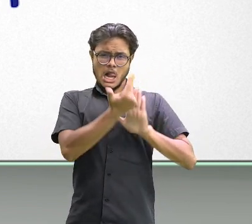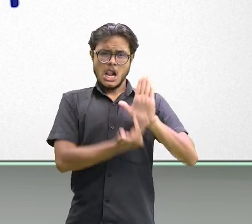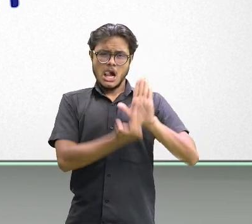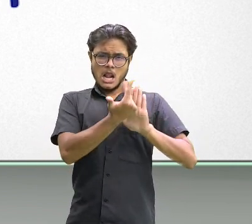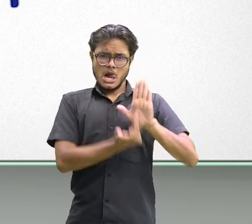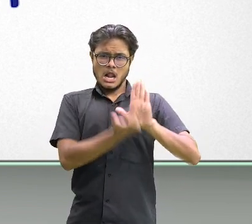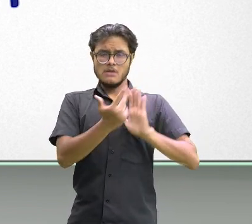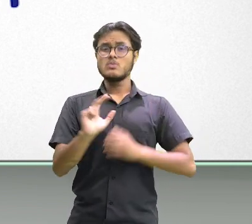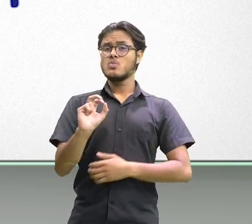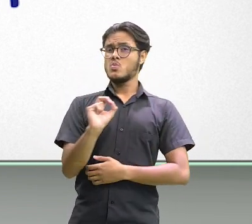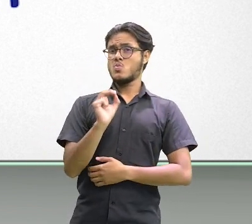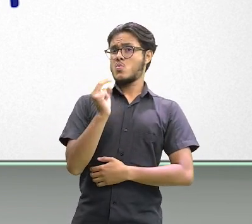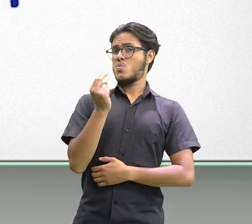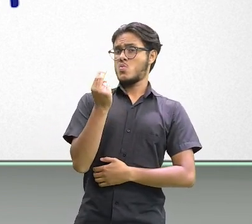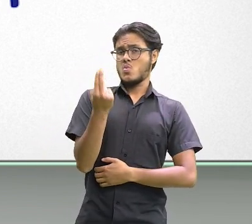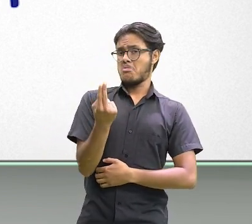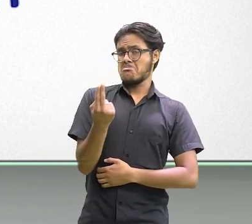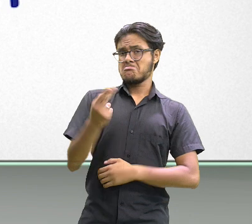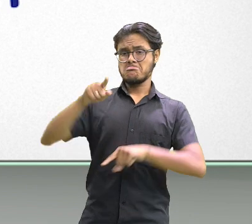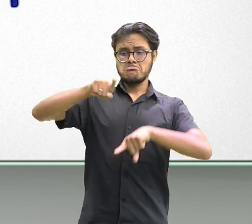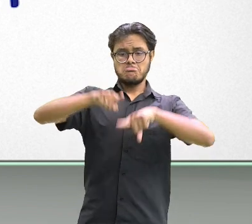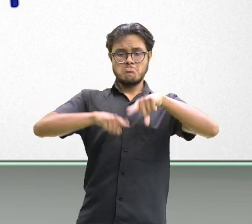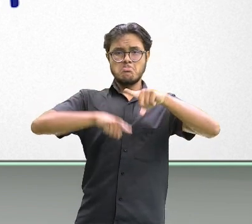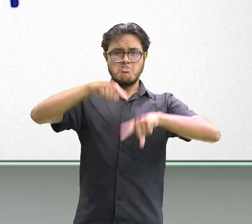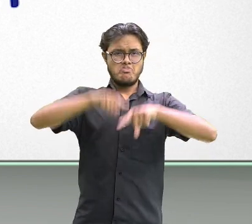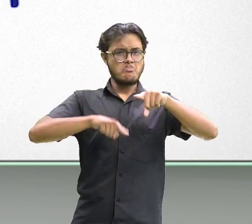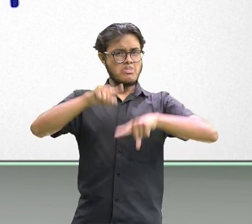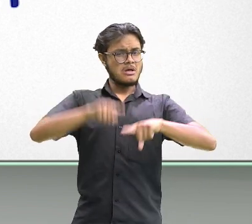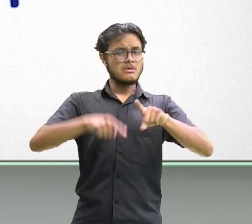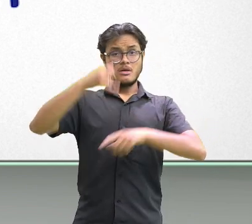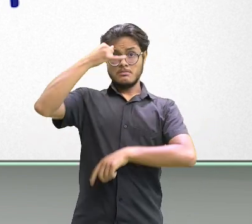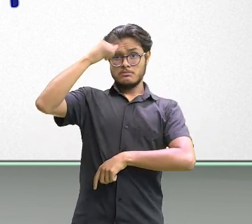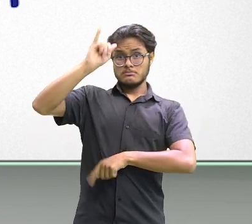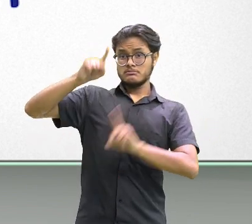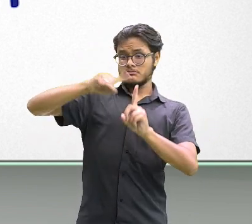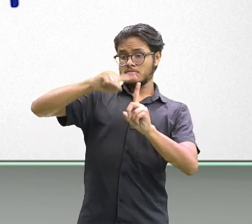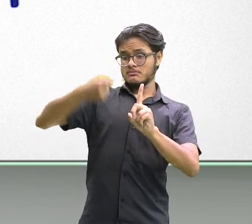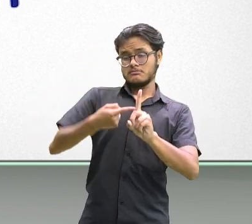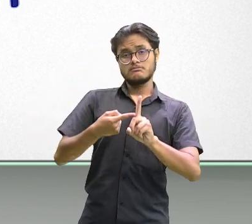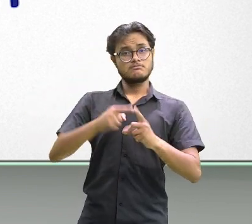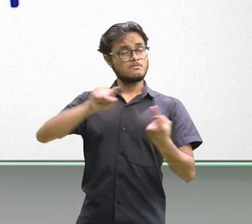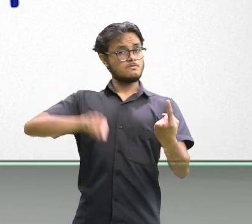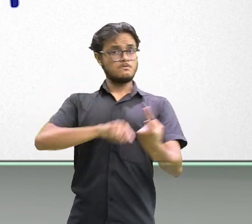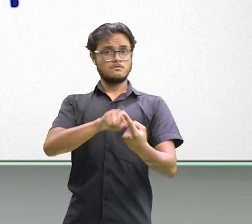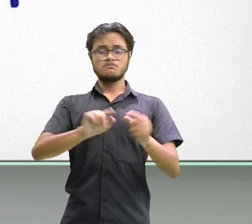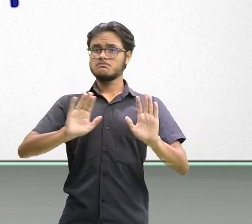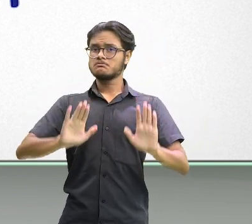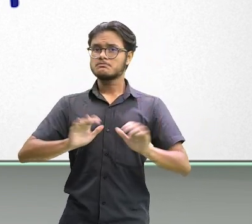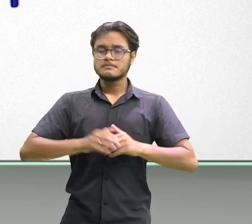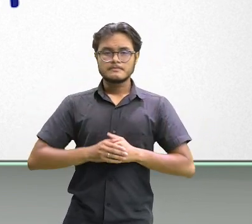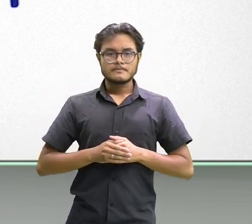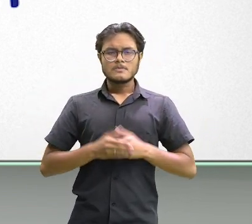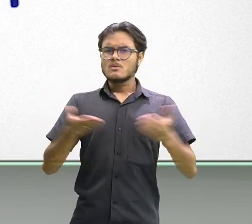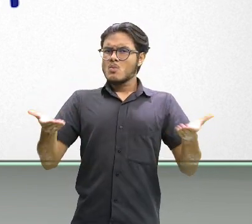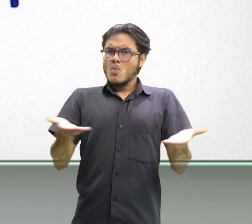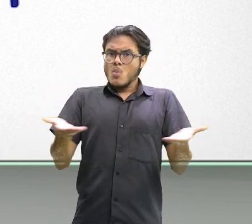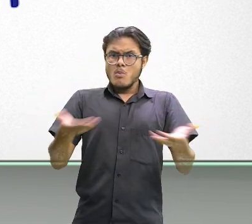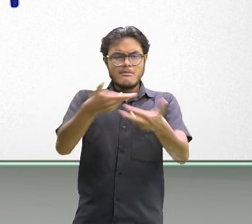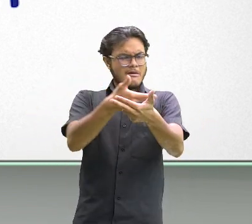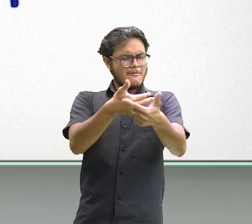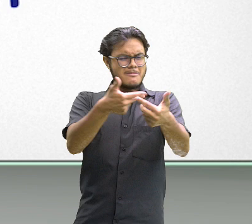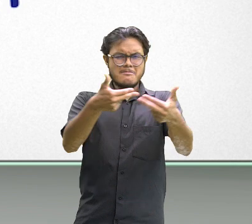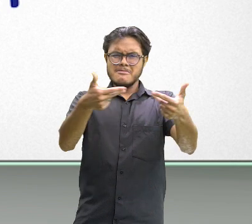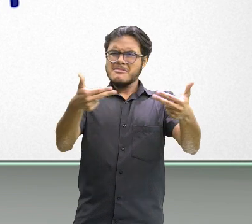ou objetos utilizados com o intuito de impedir uma gravidez. Atualmente existem vários